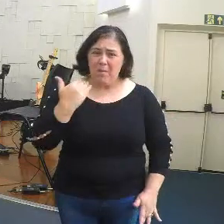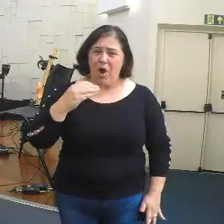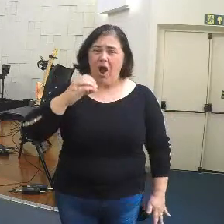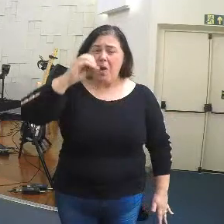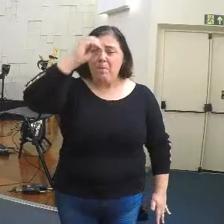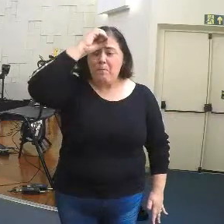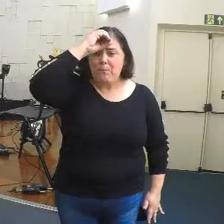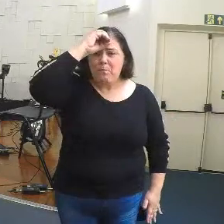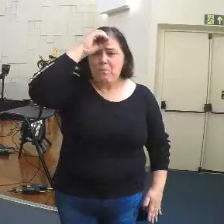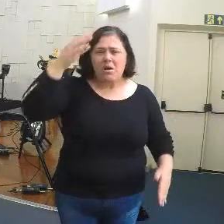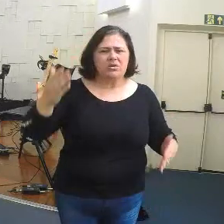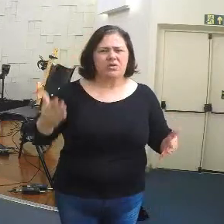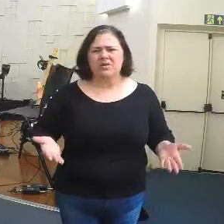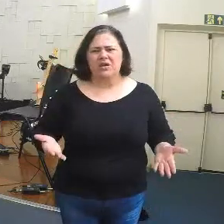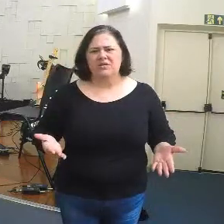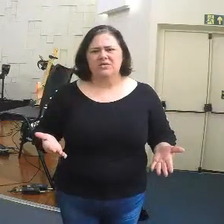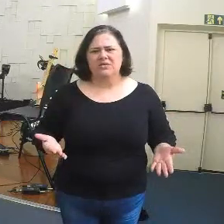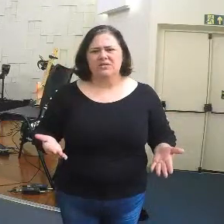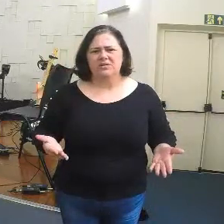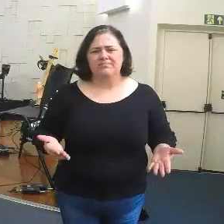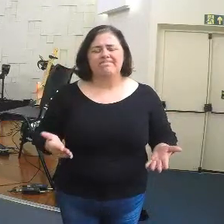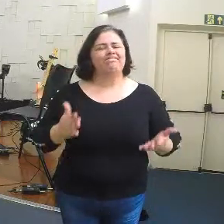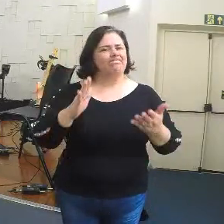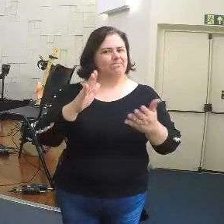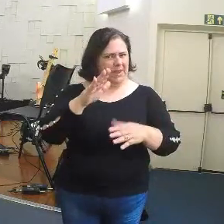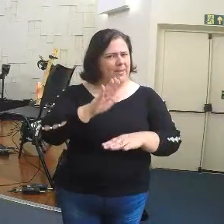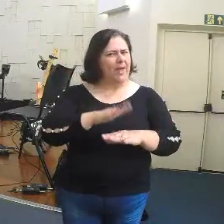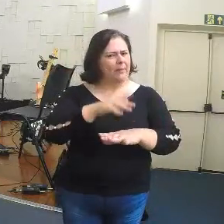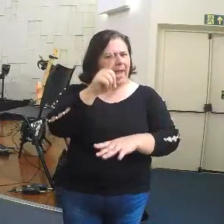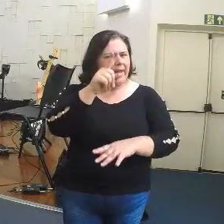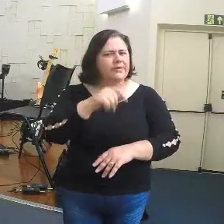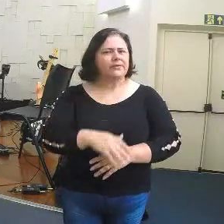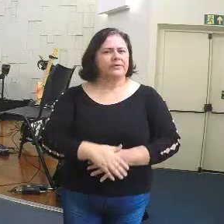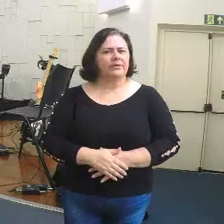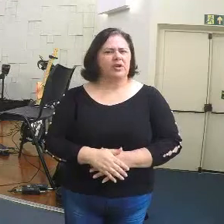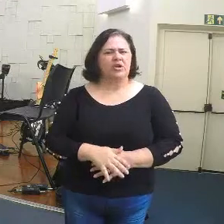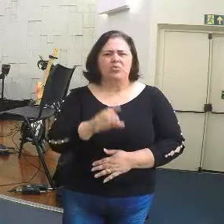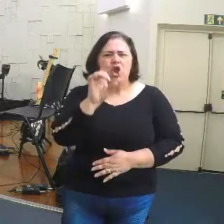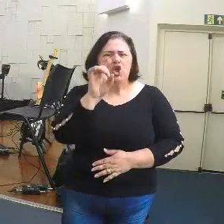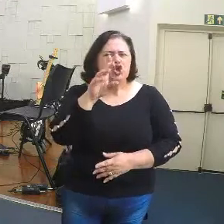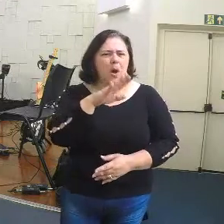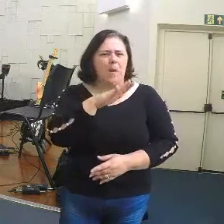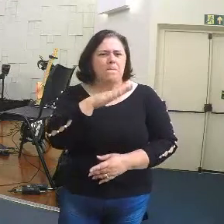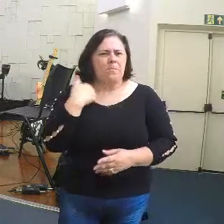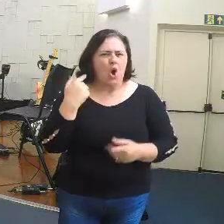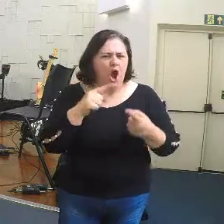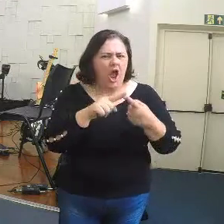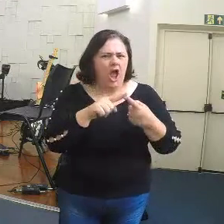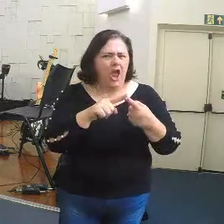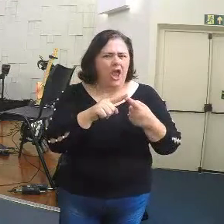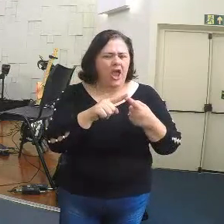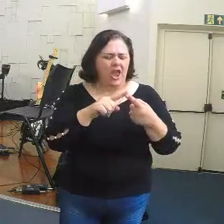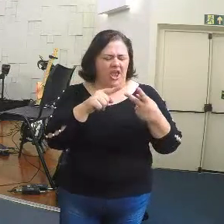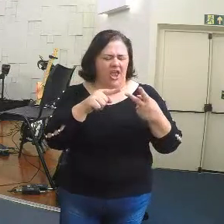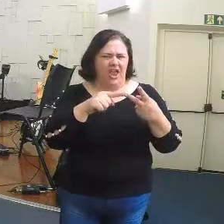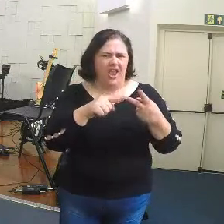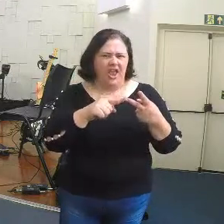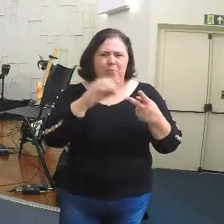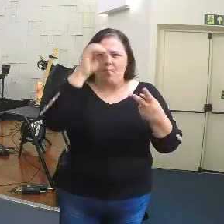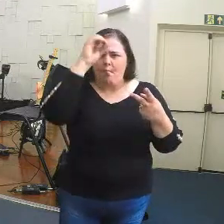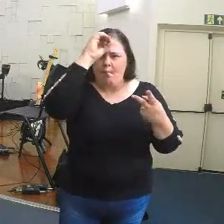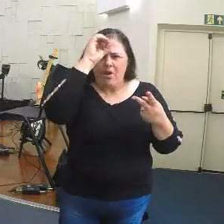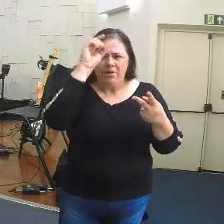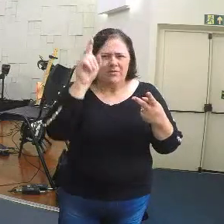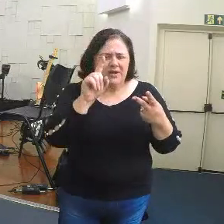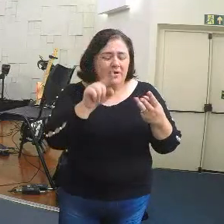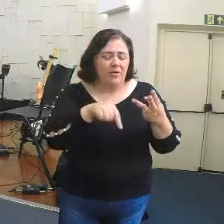tornou mais do que impossível. Mas tem mais, não era só morrer, não era só morrer inocente, era